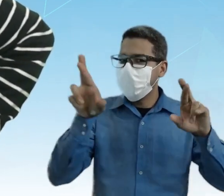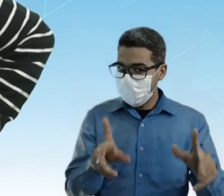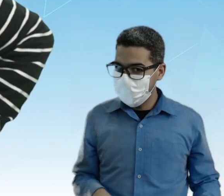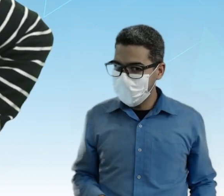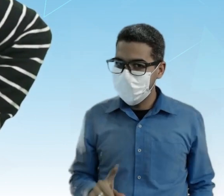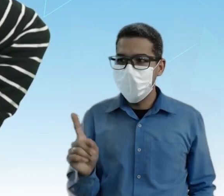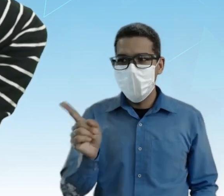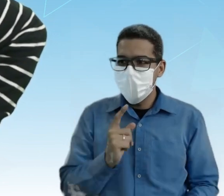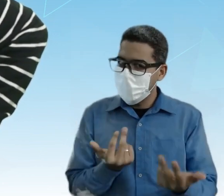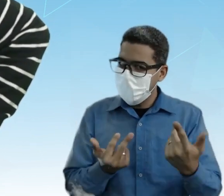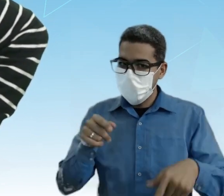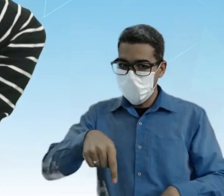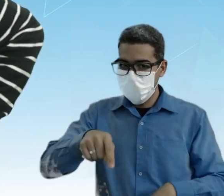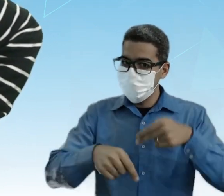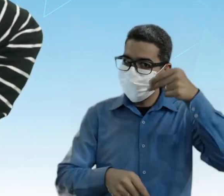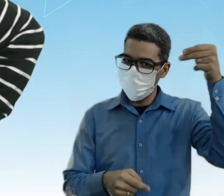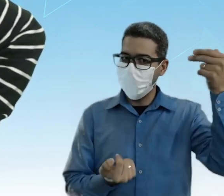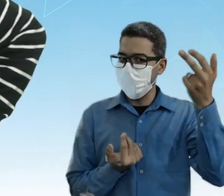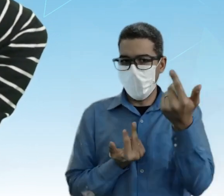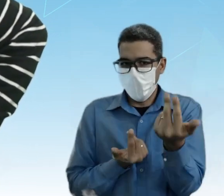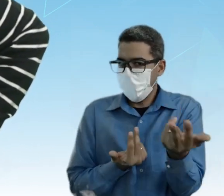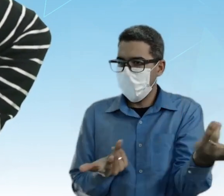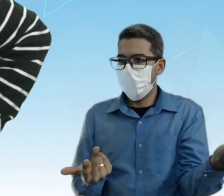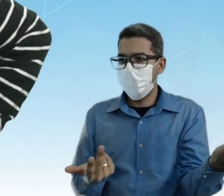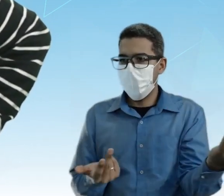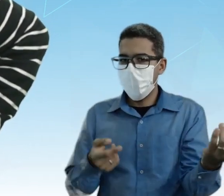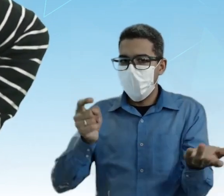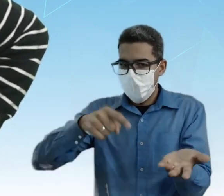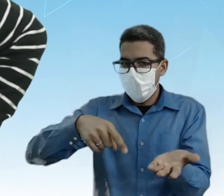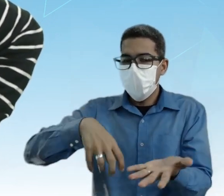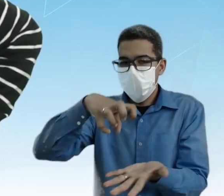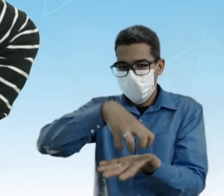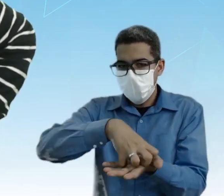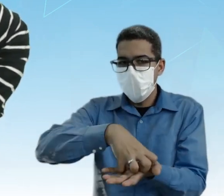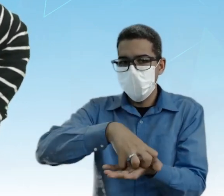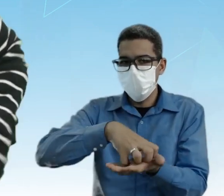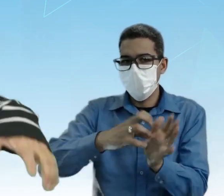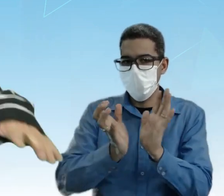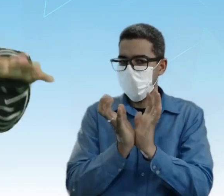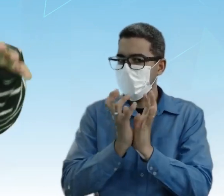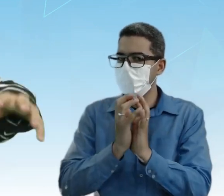É sim. Aqui, pelo menos no Nordeste, é desse jeito, viu? Aqui na capital do Recife.